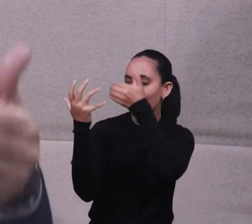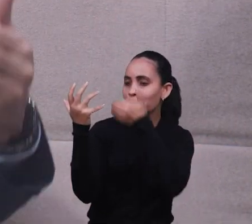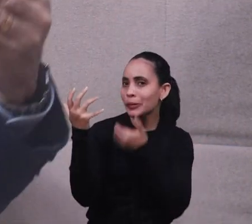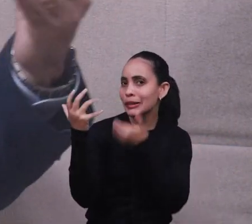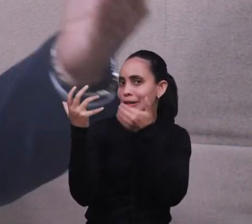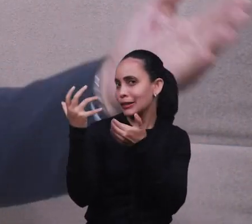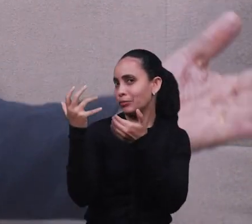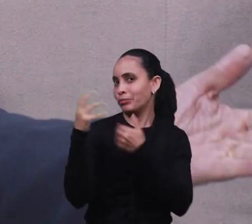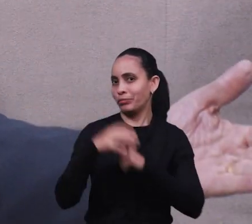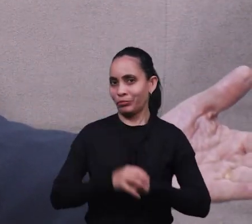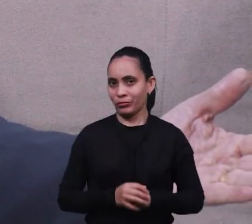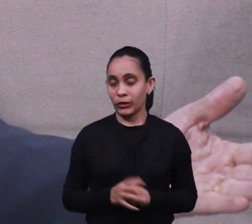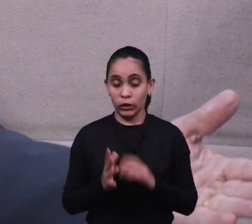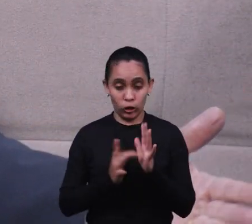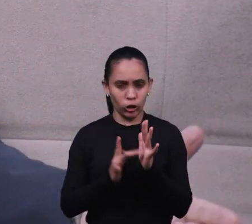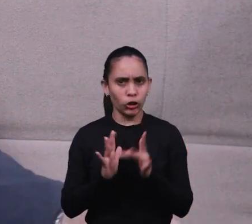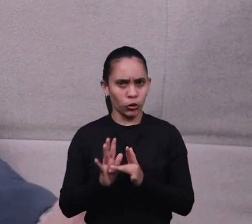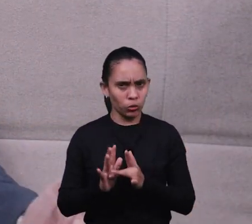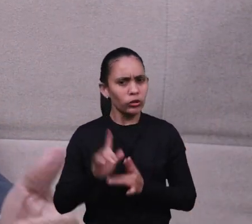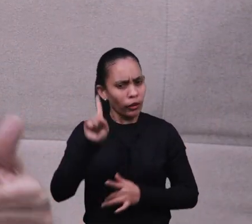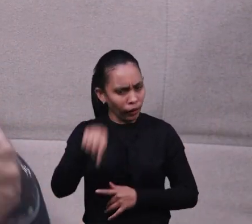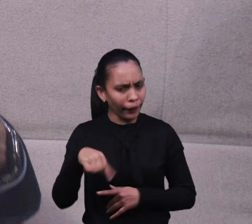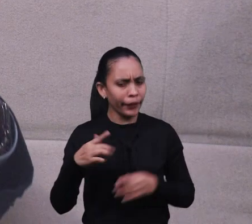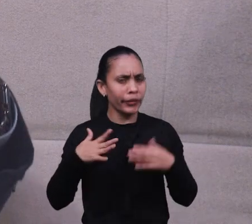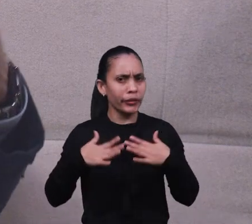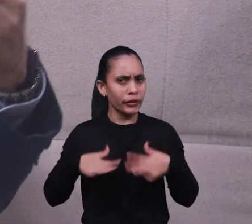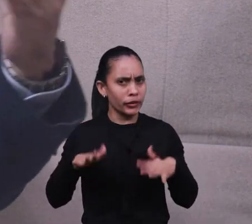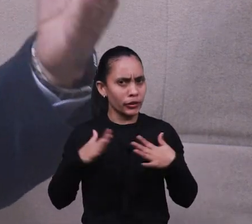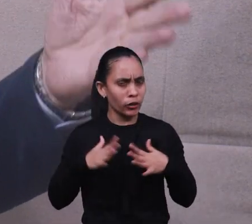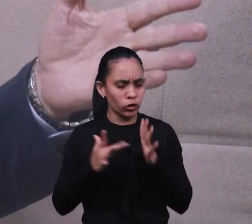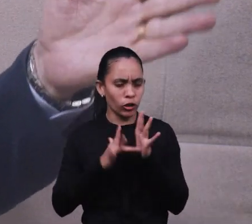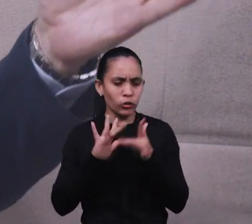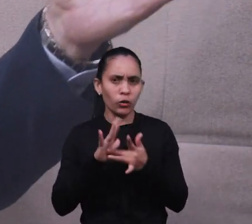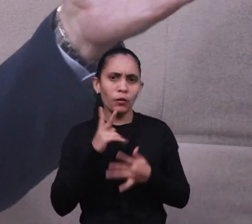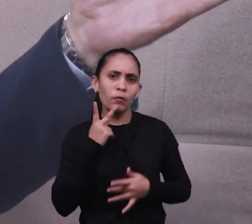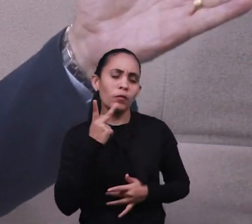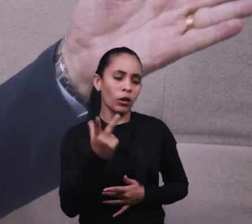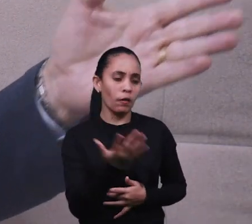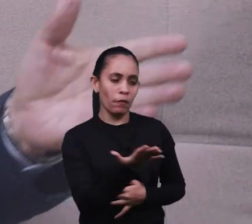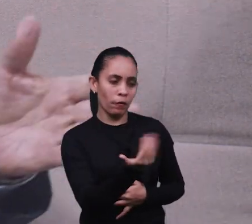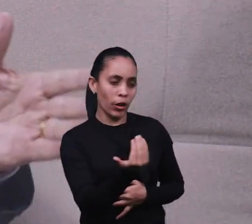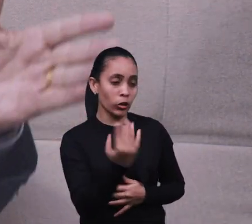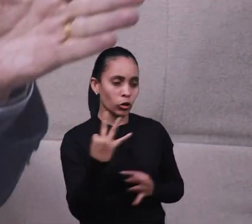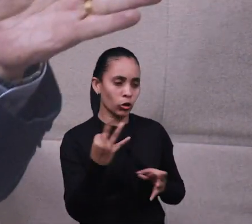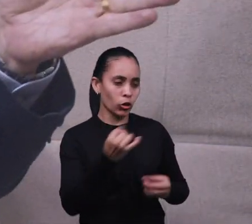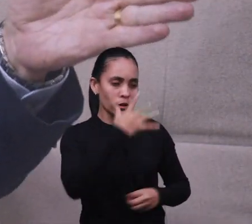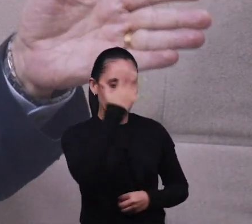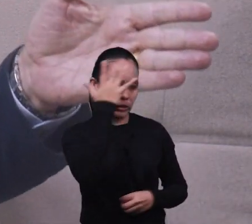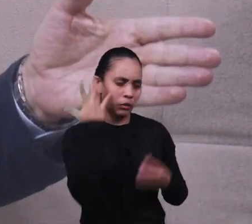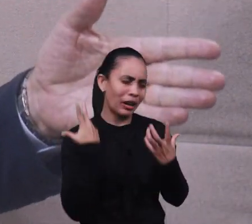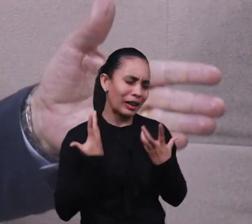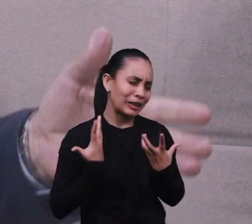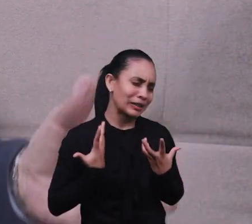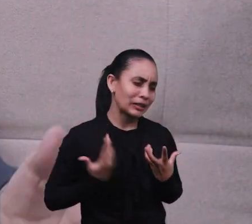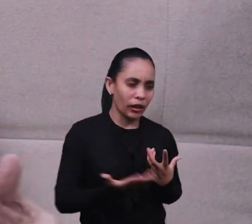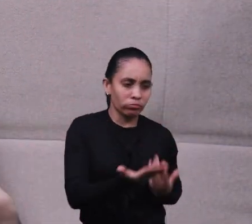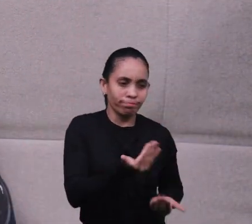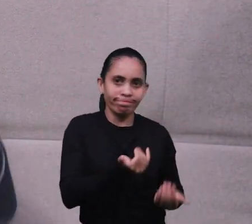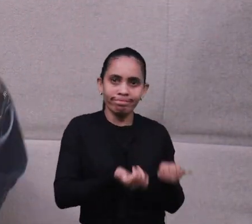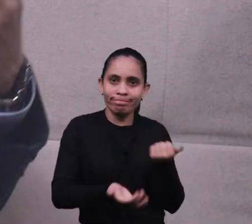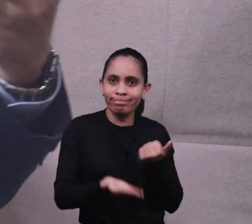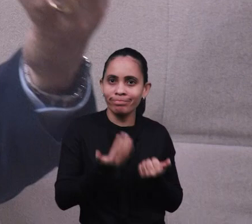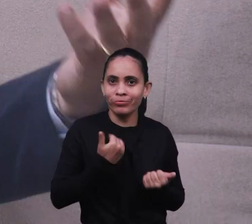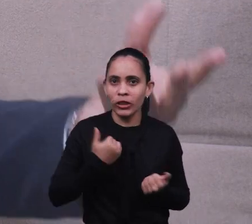é descanso. Vinde a mim, todos vós estáis cansados, porque é a sombra. Debaixo dela me assento. Então